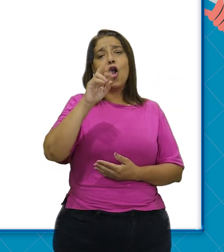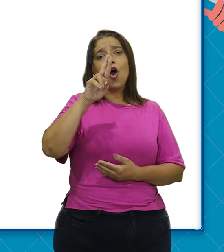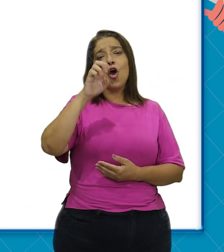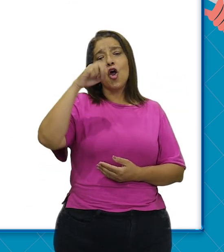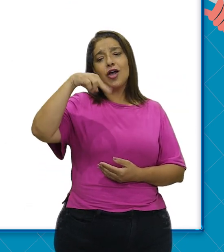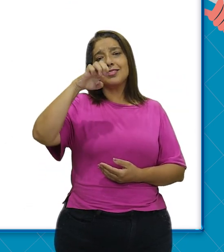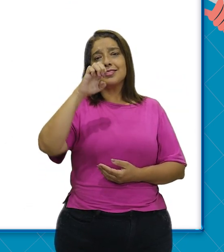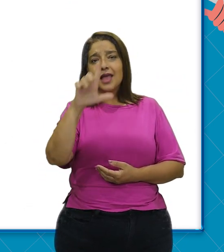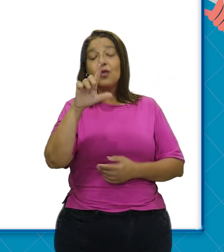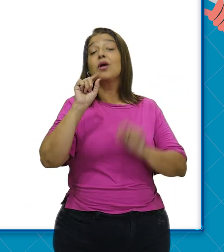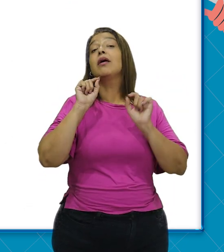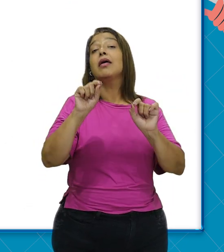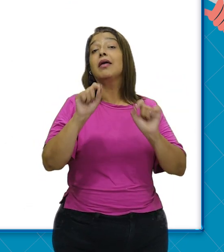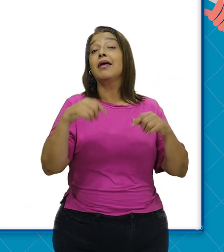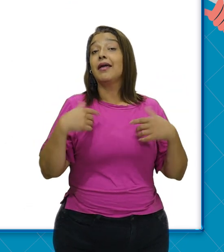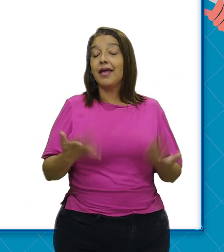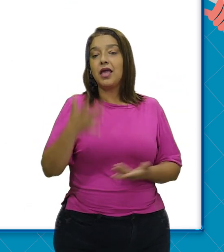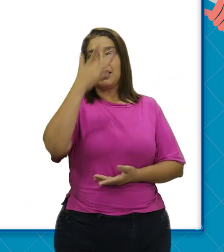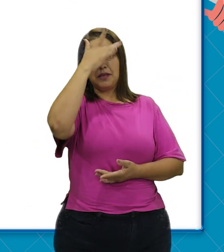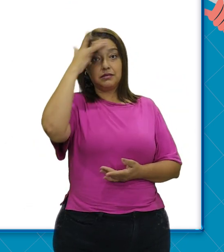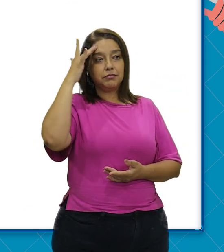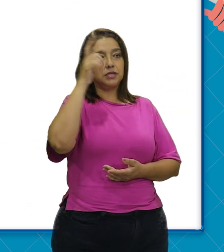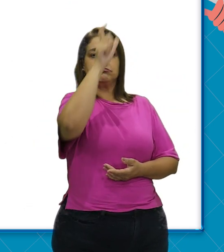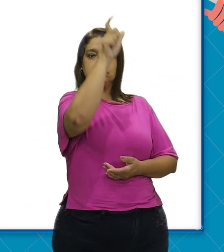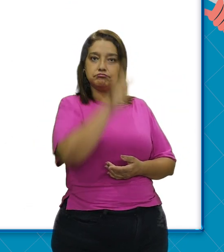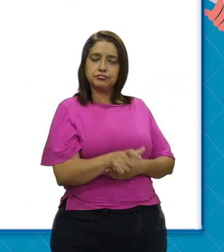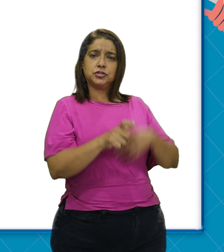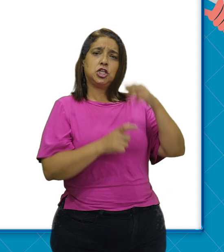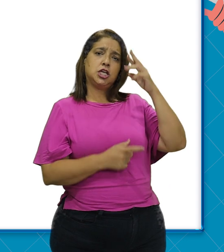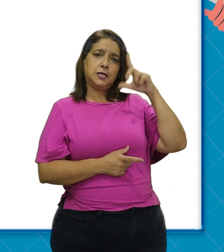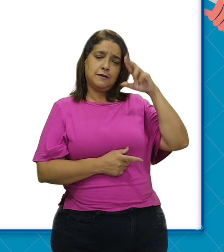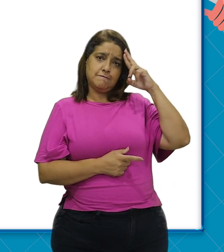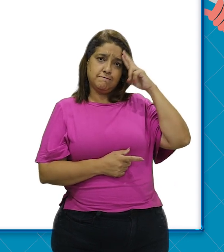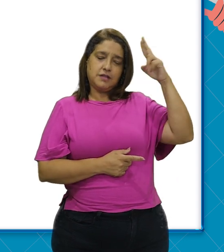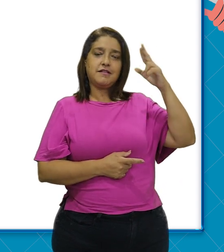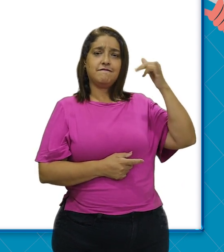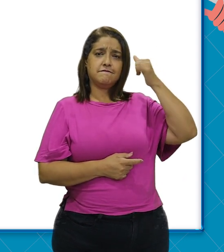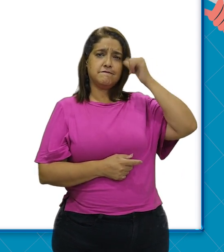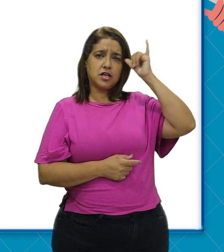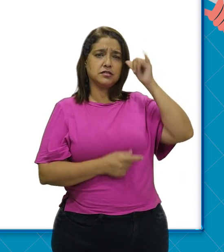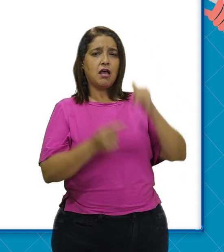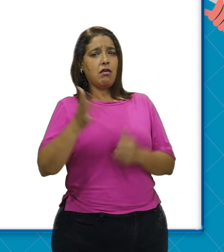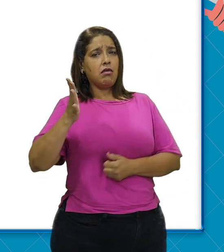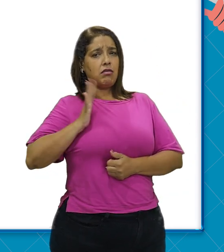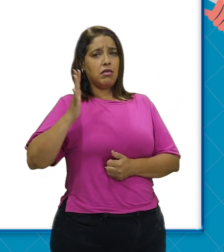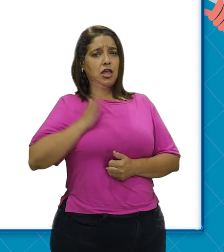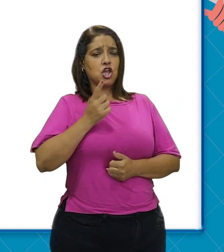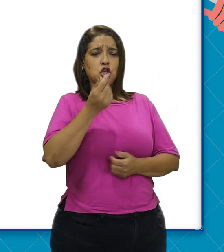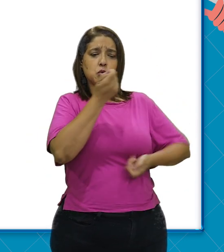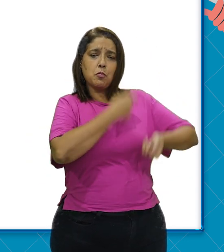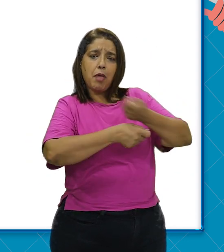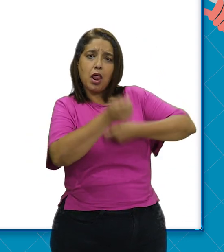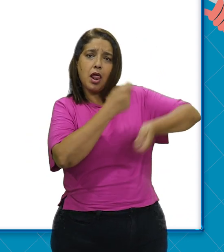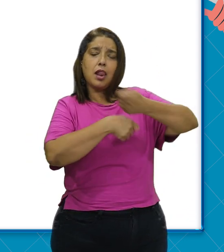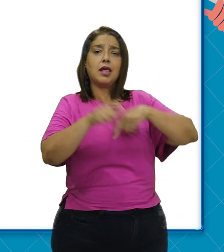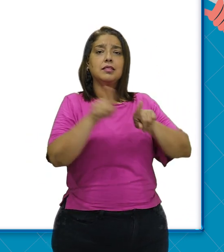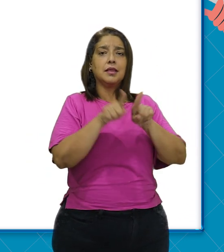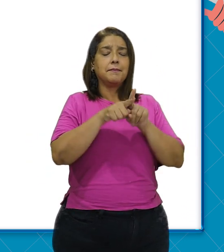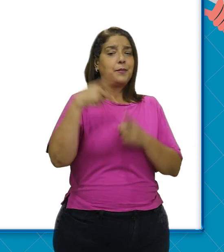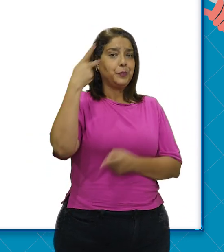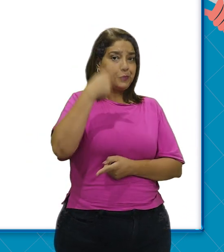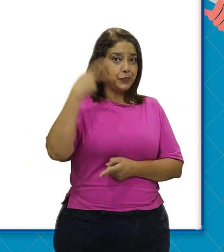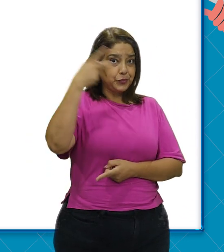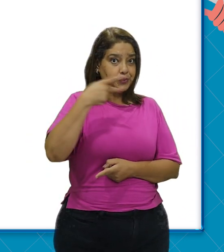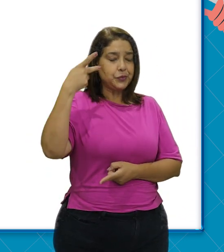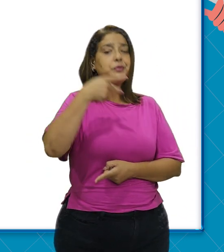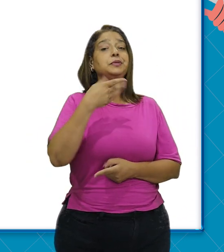Esse título era dado geralmente a grandes fazendeiros que obtinham muito prestígio social, político e econômico na área rural. Eles